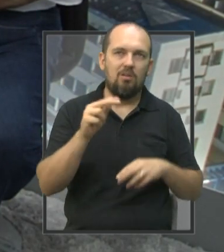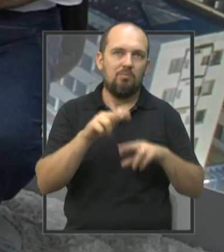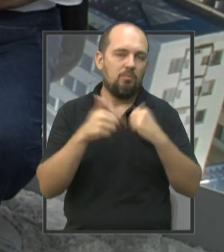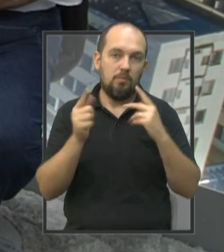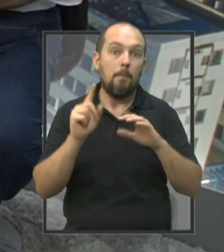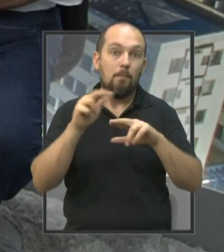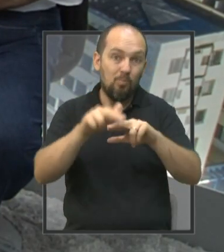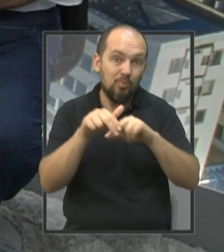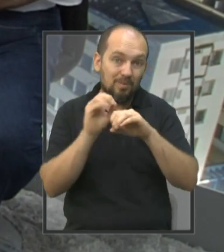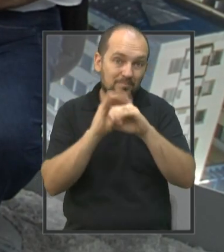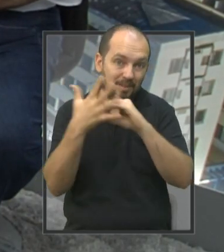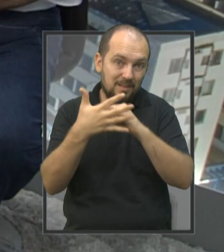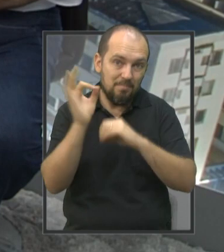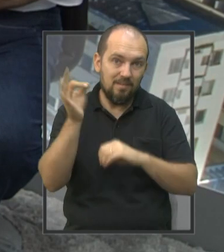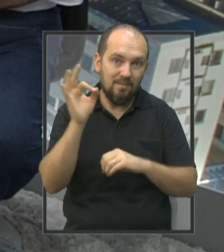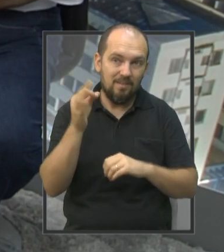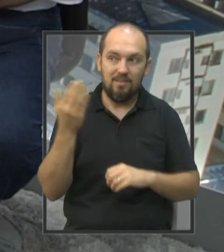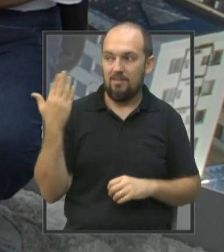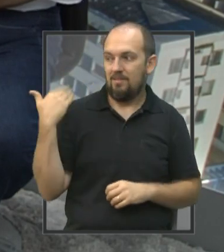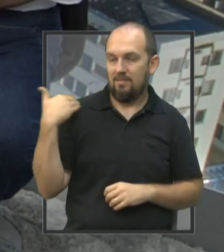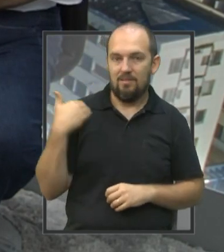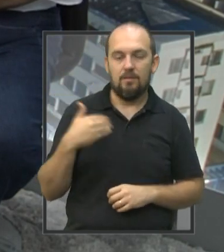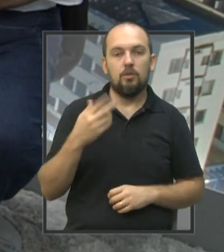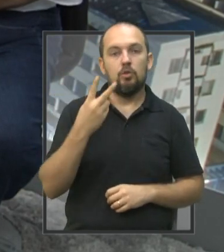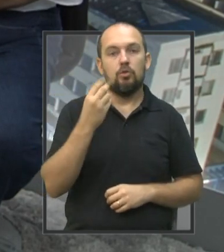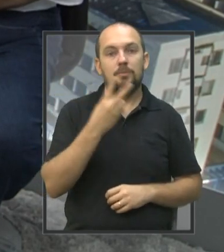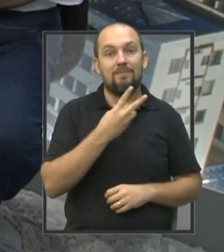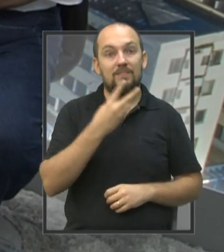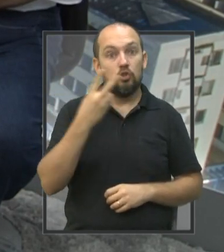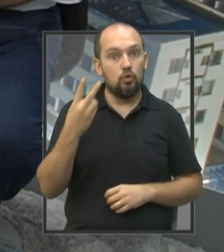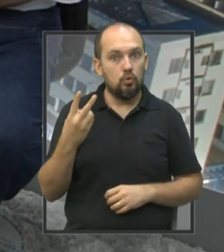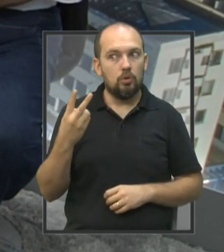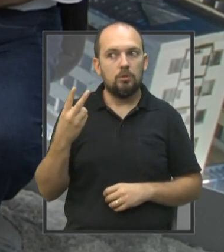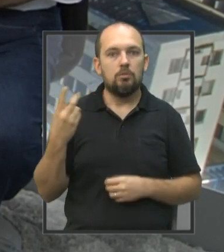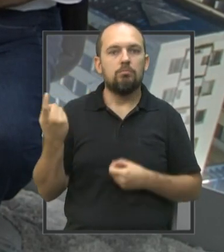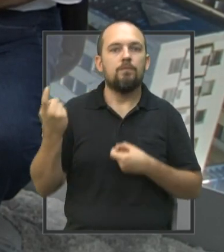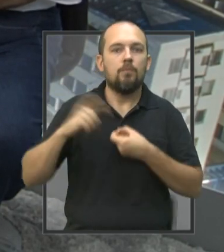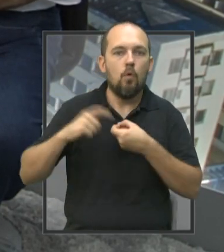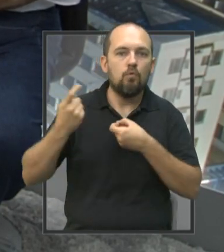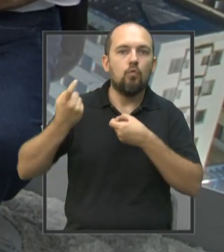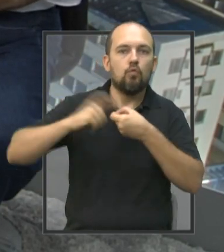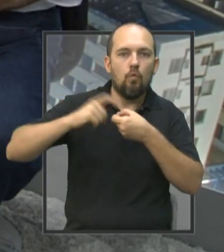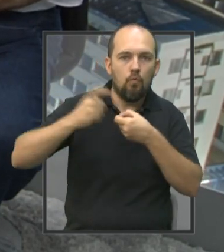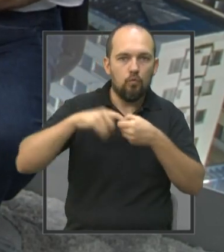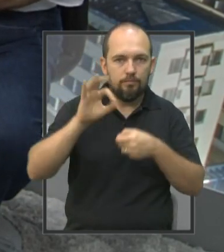por conta da pandemia, né, vereador? Isso. 2022 foi o ano da retomada desses procedimentos.